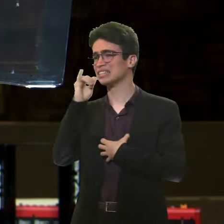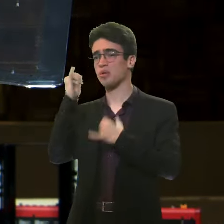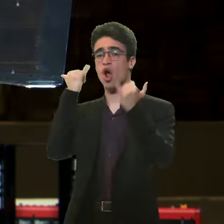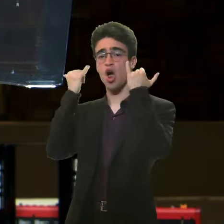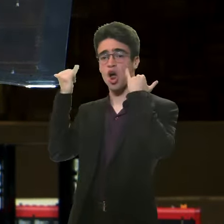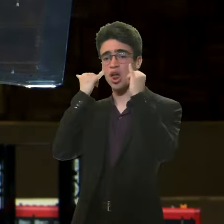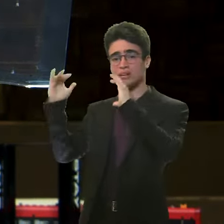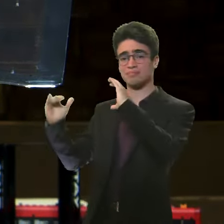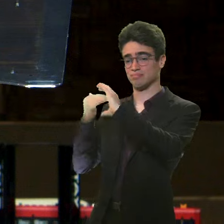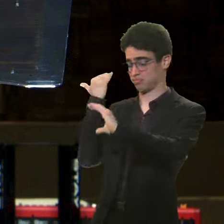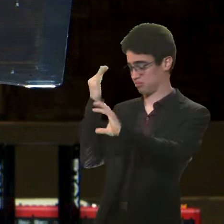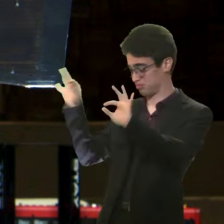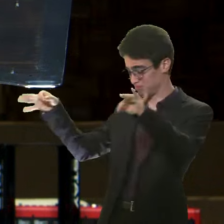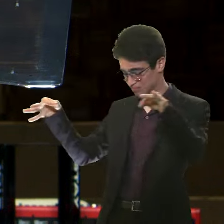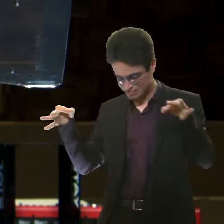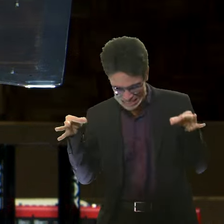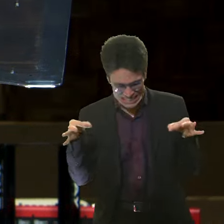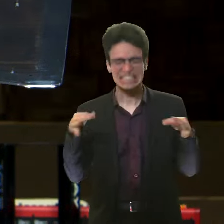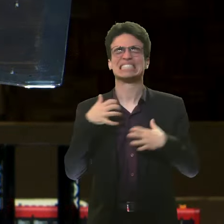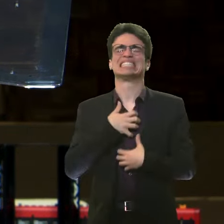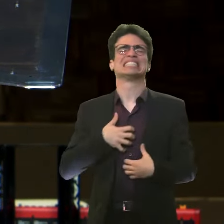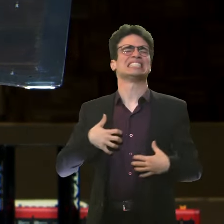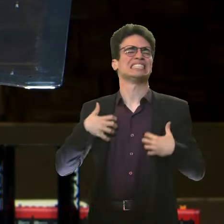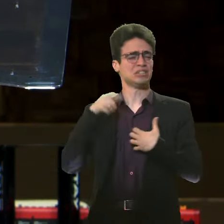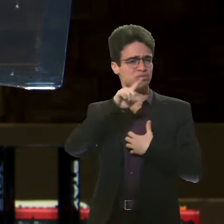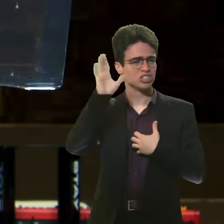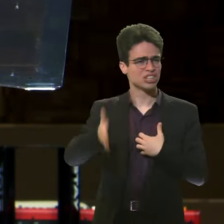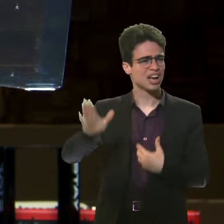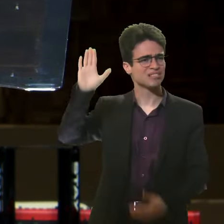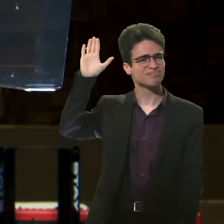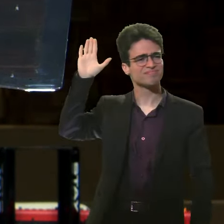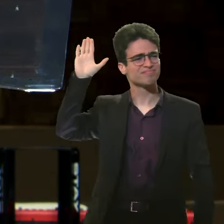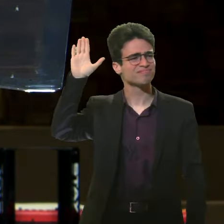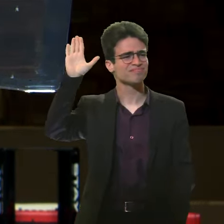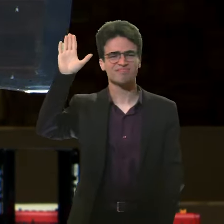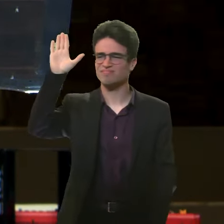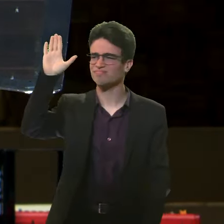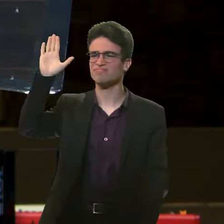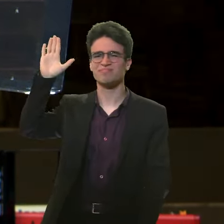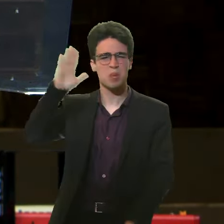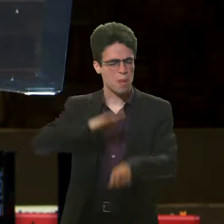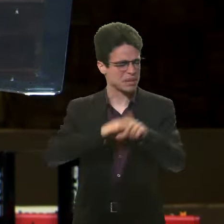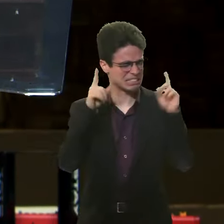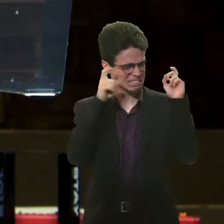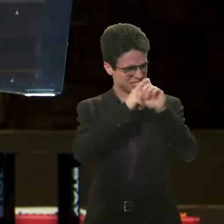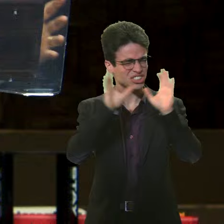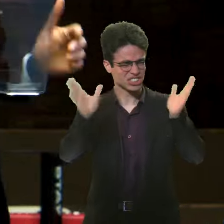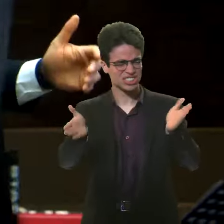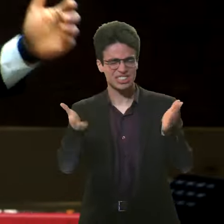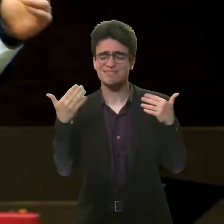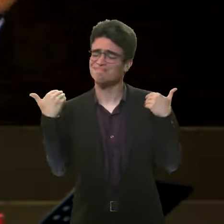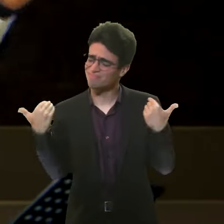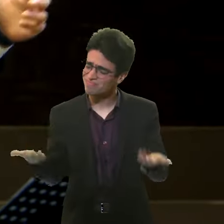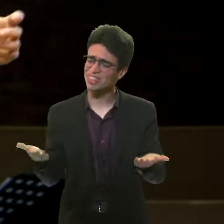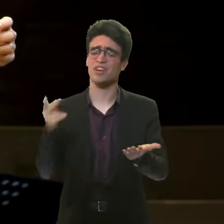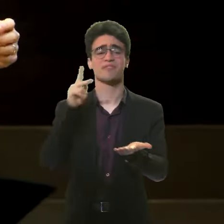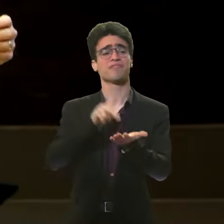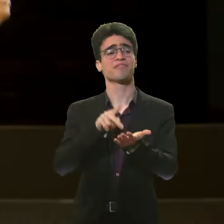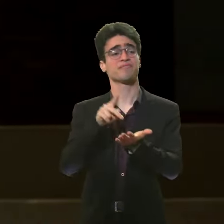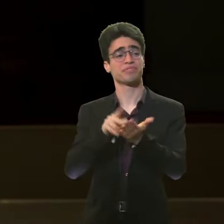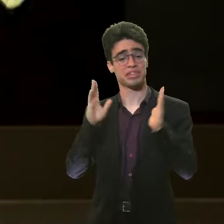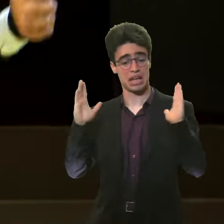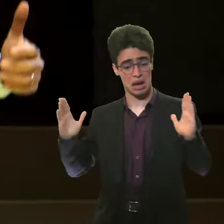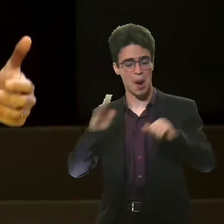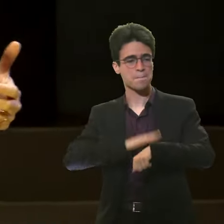que você se sente angustiado? Quem? Levanta a mão, não precisa ter vergonha. Todos nós sofremos, e sabe, esses momentos